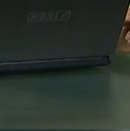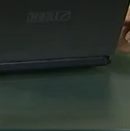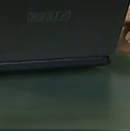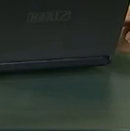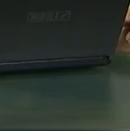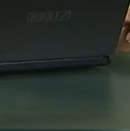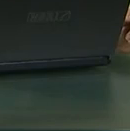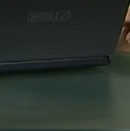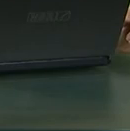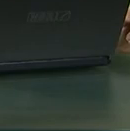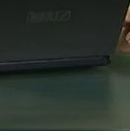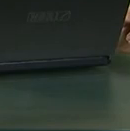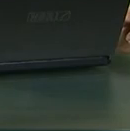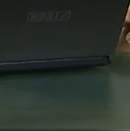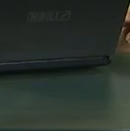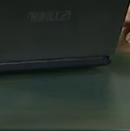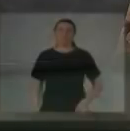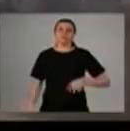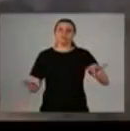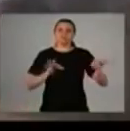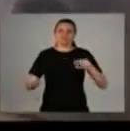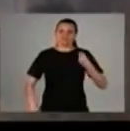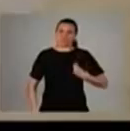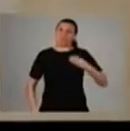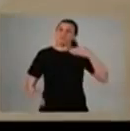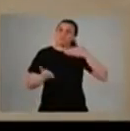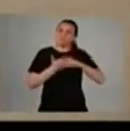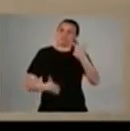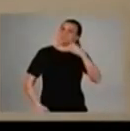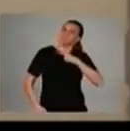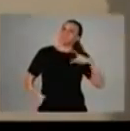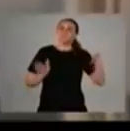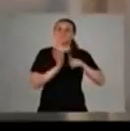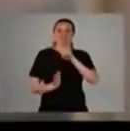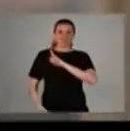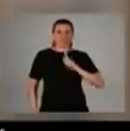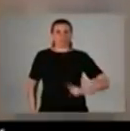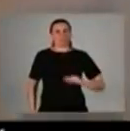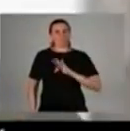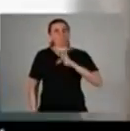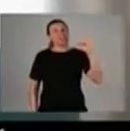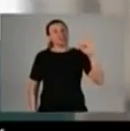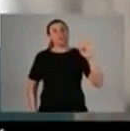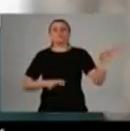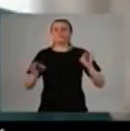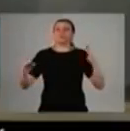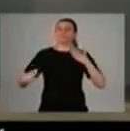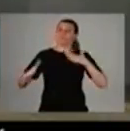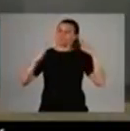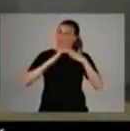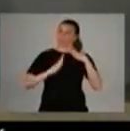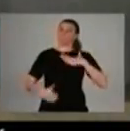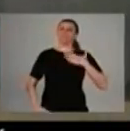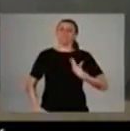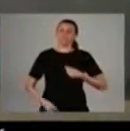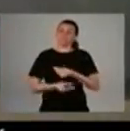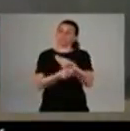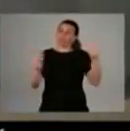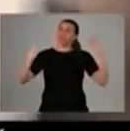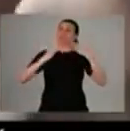ações do programa Viver Sem Limite. A campanha vai mostrar ações públicas como a construção de casas